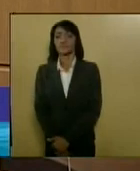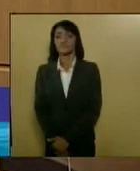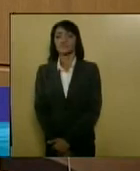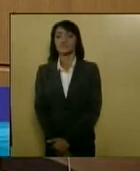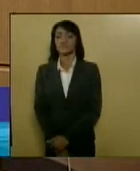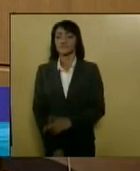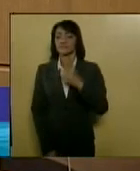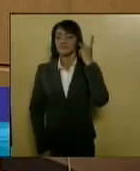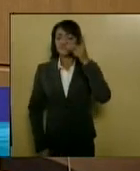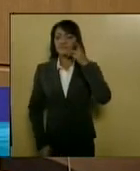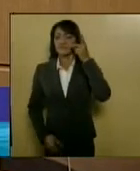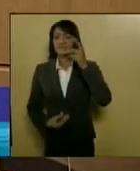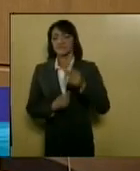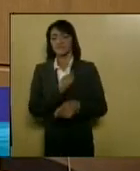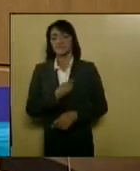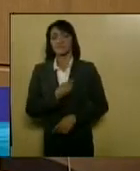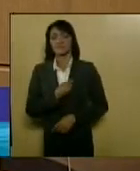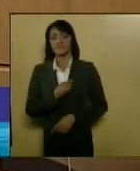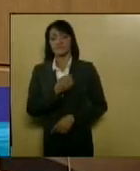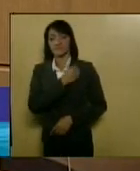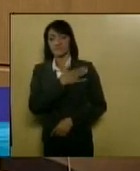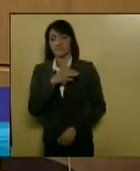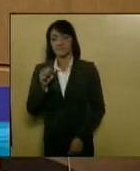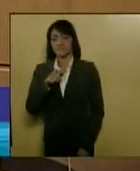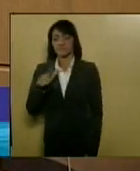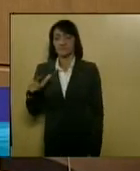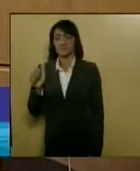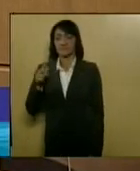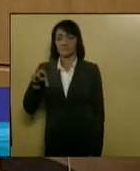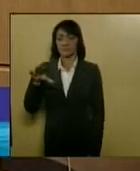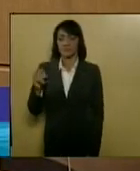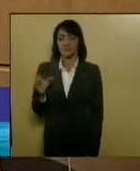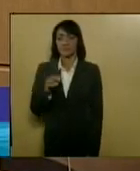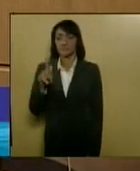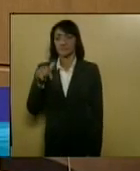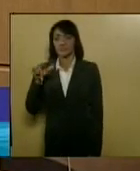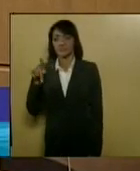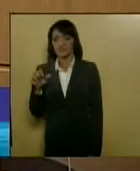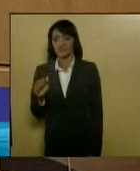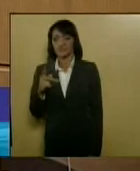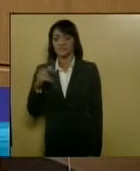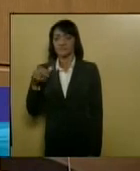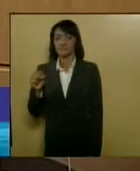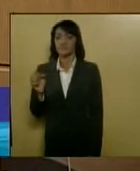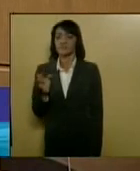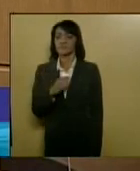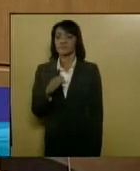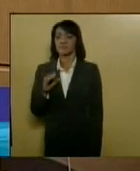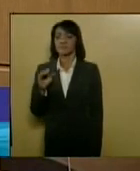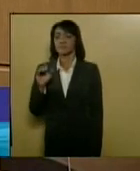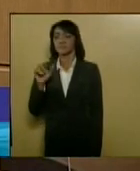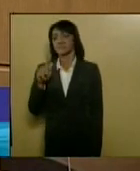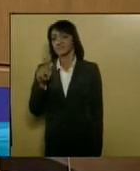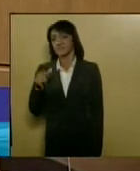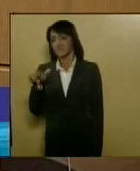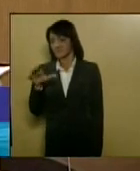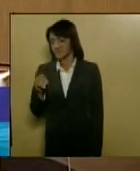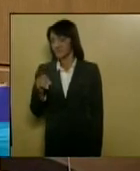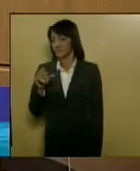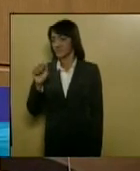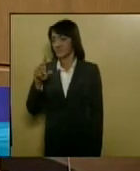deputados presentes, capitão Samuel, Antônio dos Santos, Jorge Passos, Zezinho Guimarães, Adelson Barreto